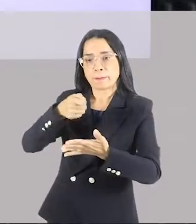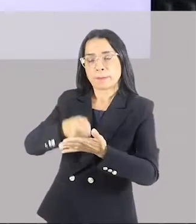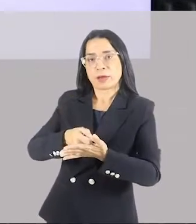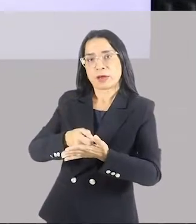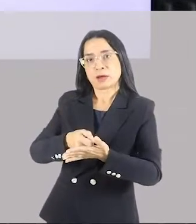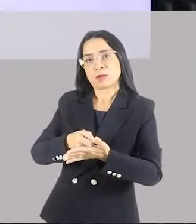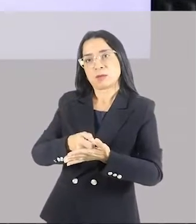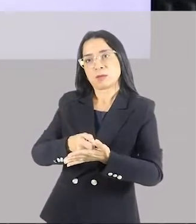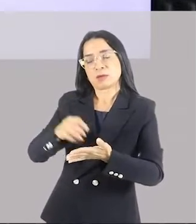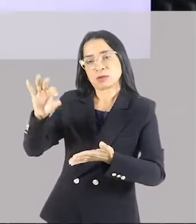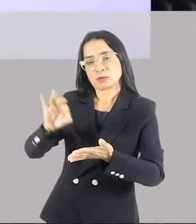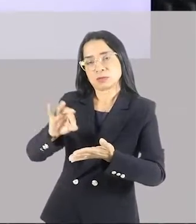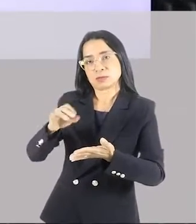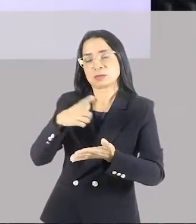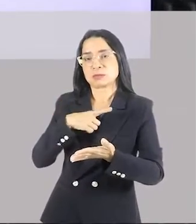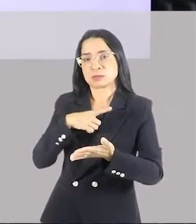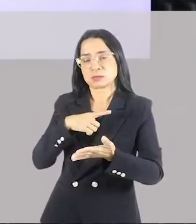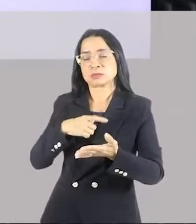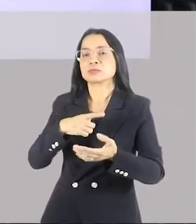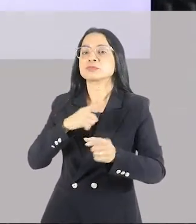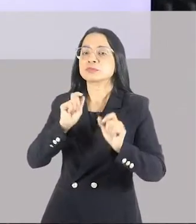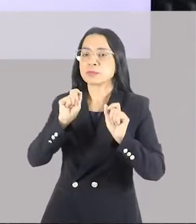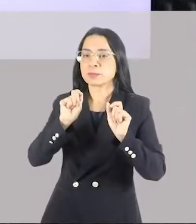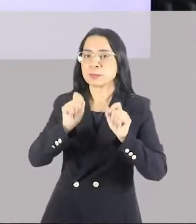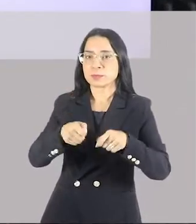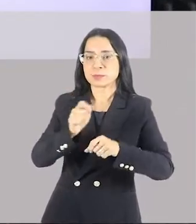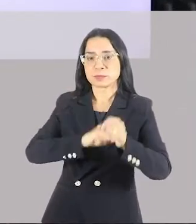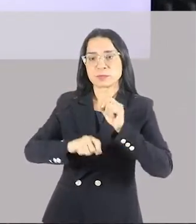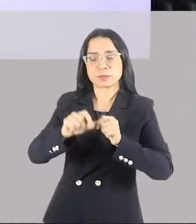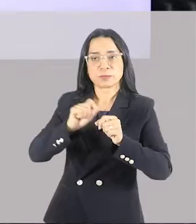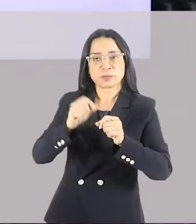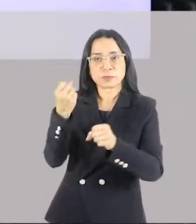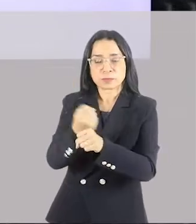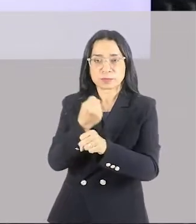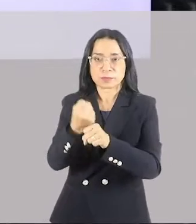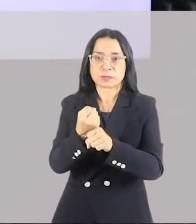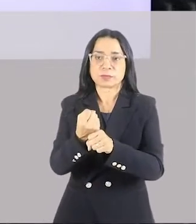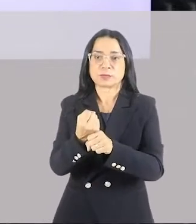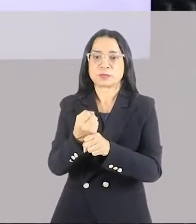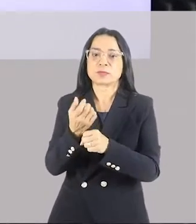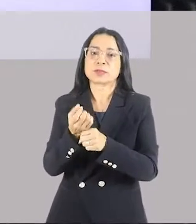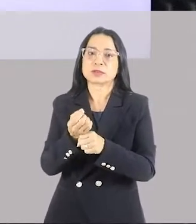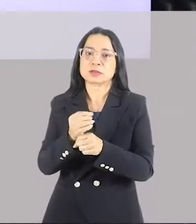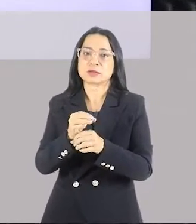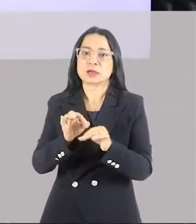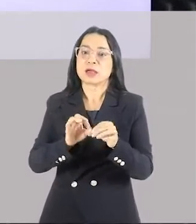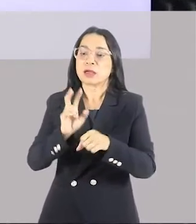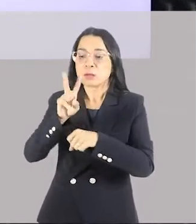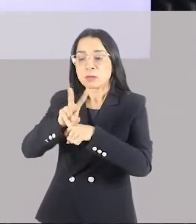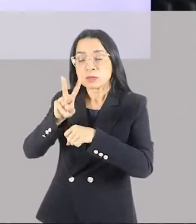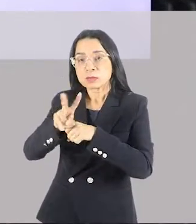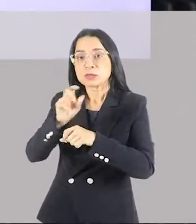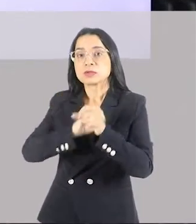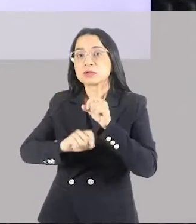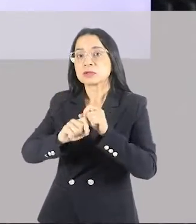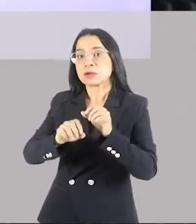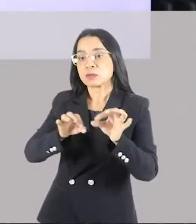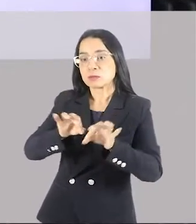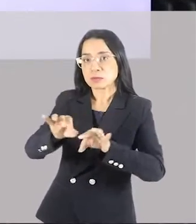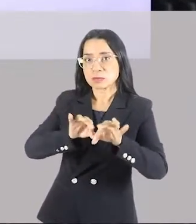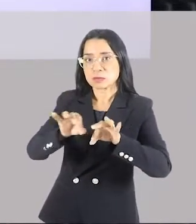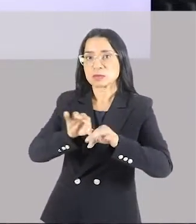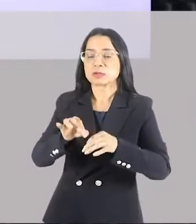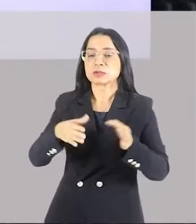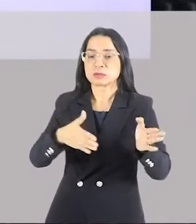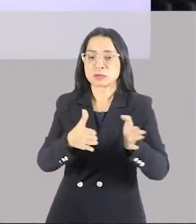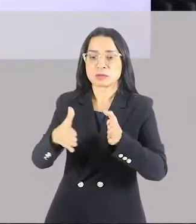cobram e eles têm a possibilidade de fazer obras de manutenção e de reparo nas